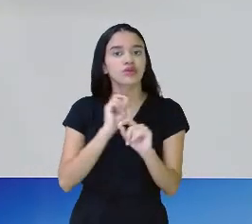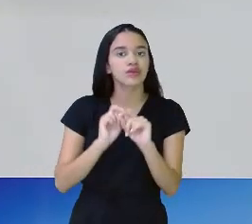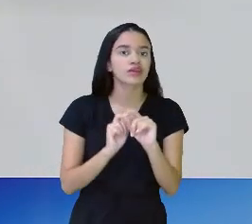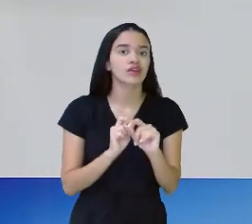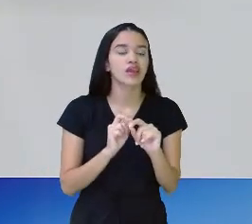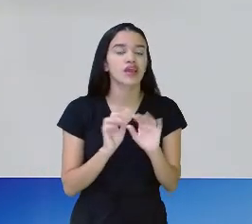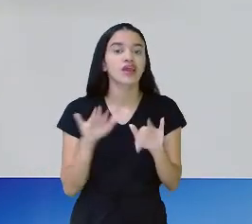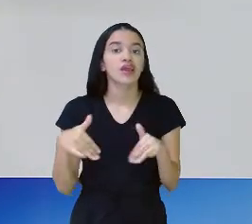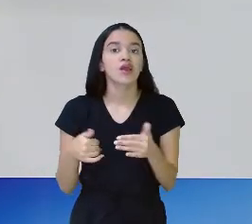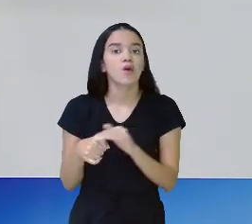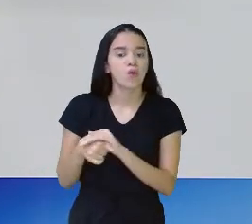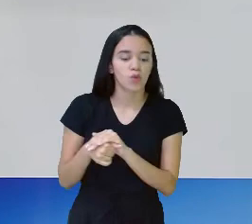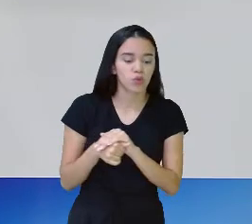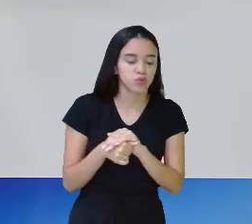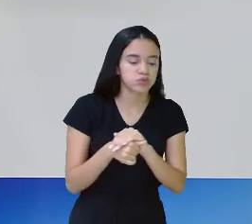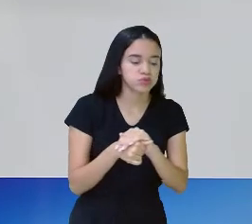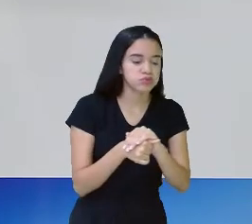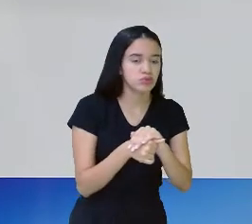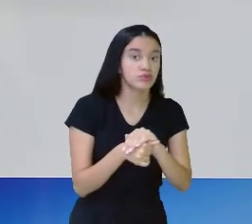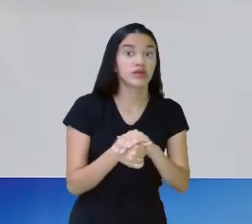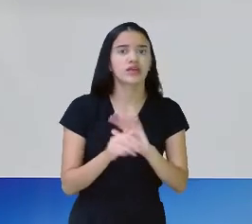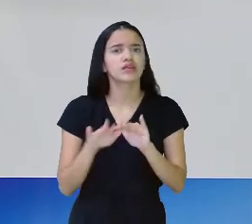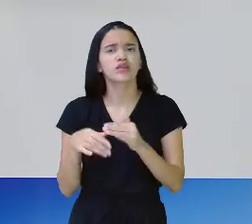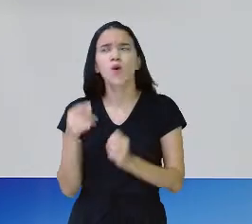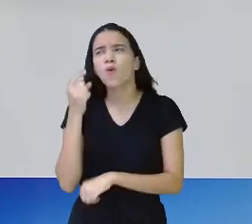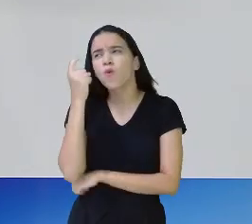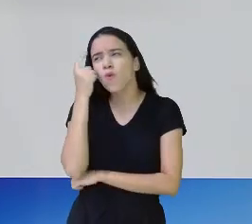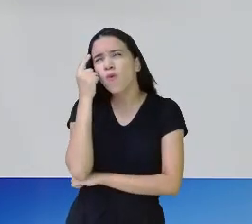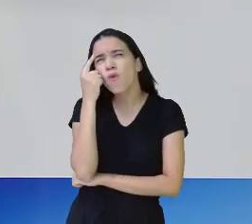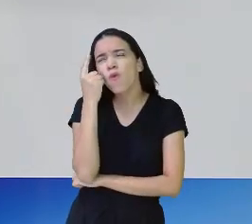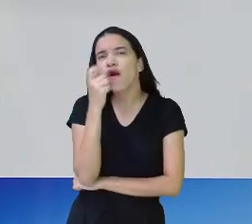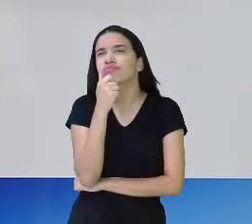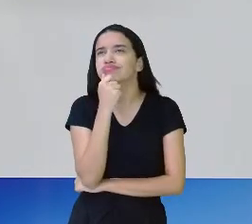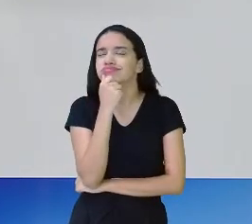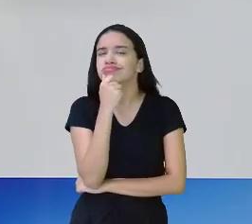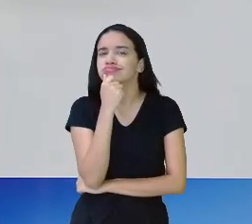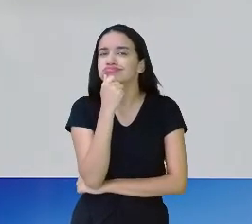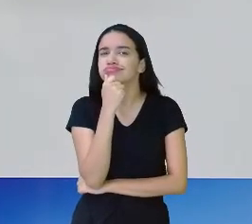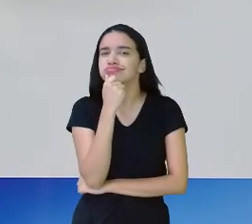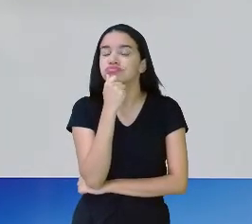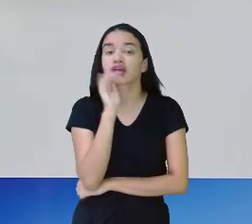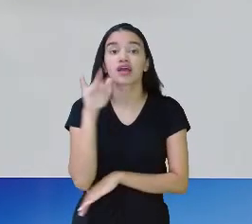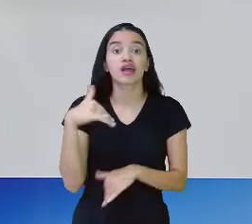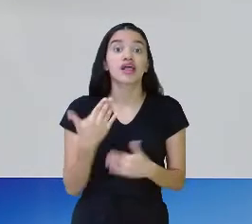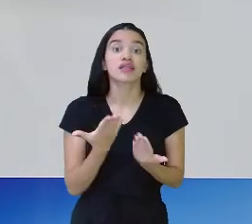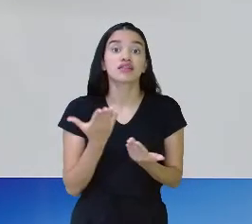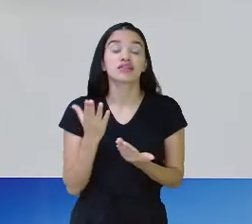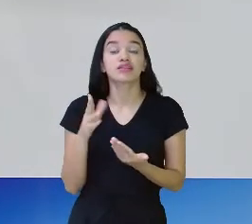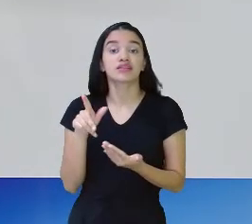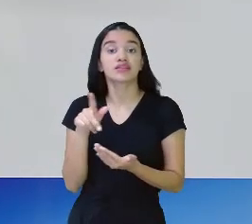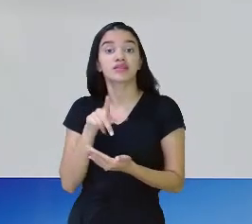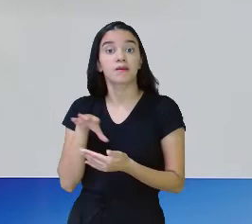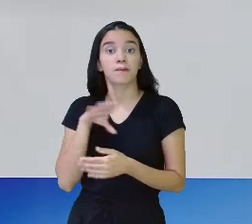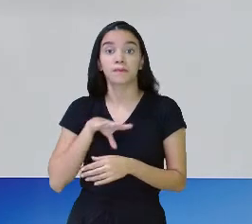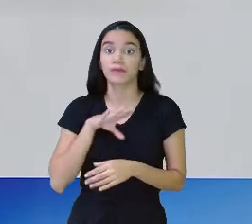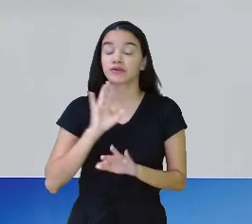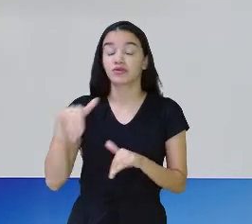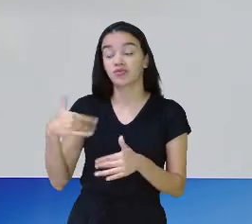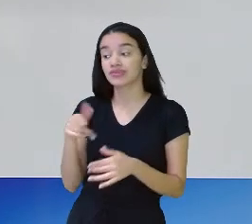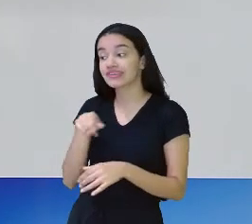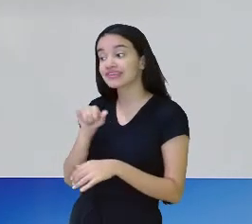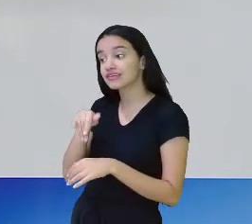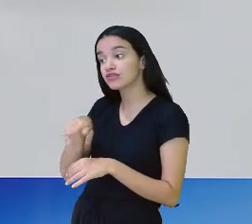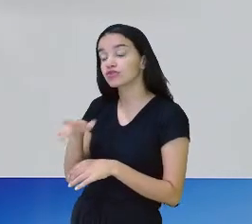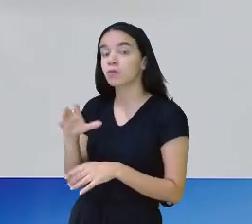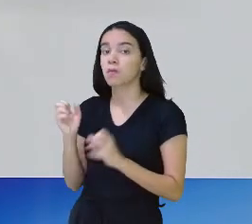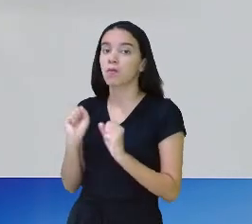caramujo. Aí, professora Márcia, me bateu uma dúvida aqui da professora de Mauricéia de Língua Portuguesa. Não sei se você pode me ajudar.